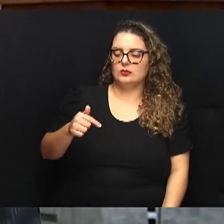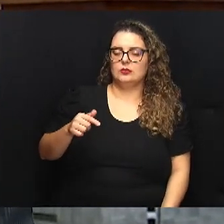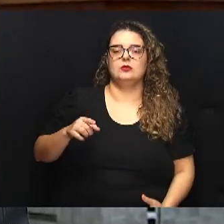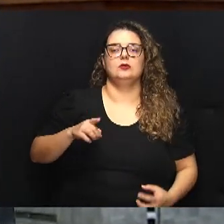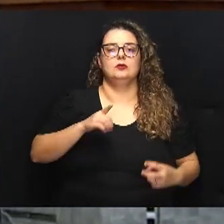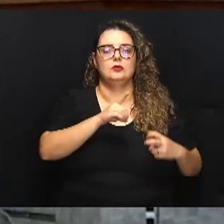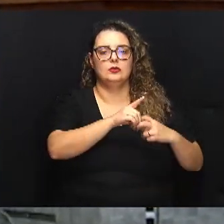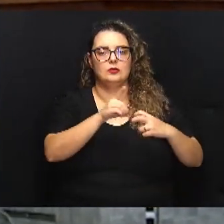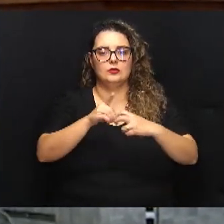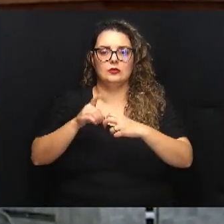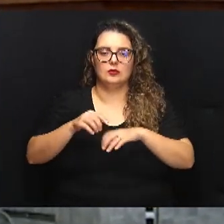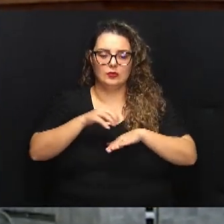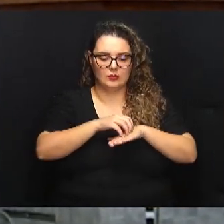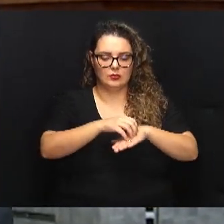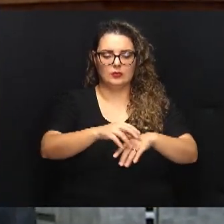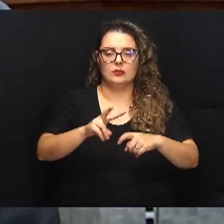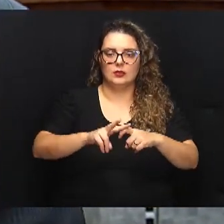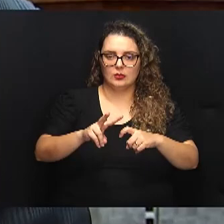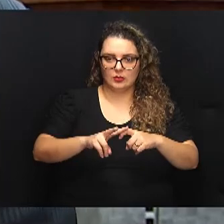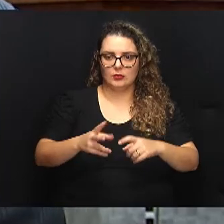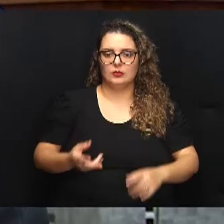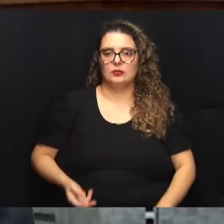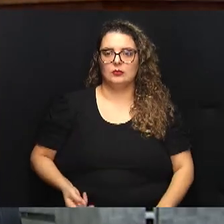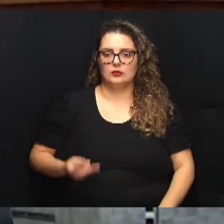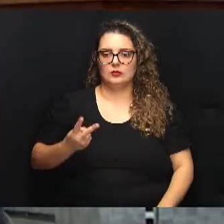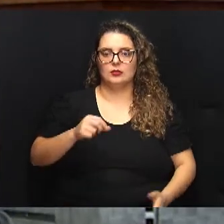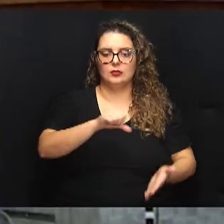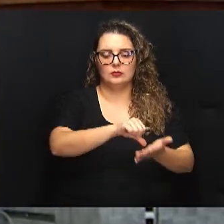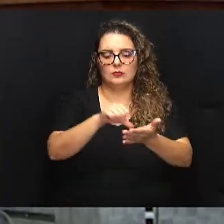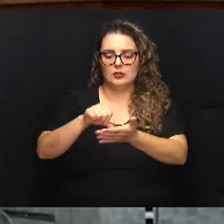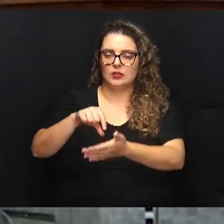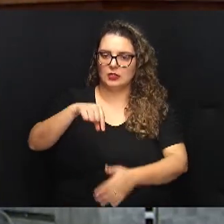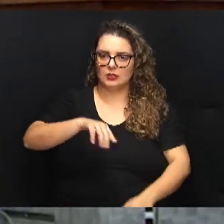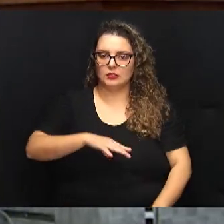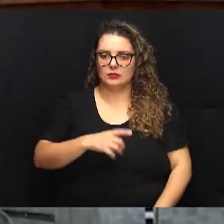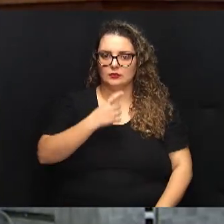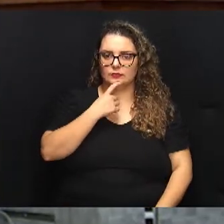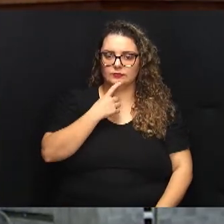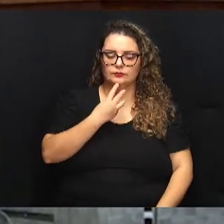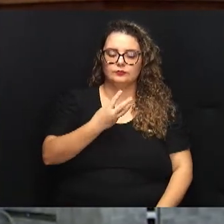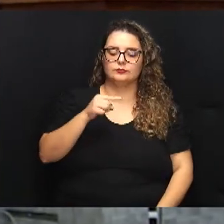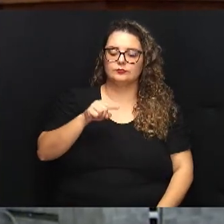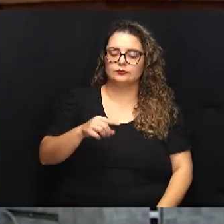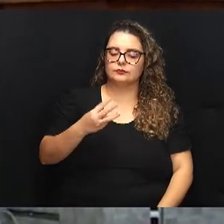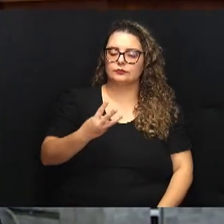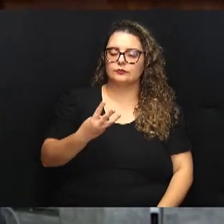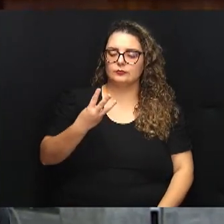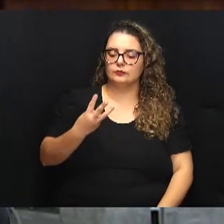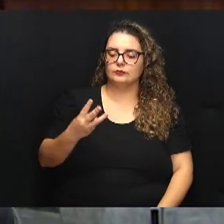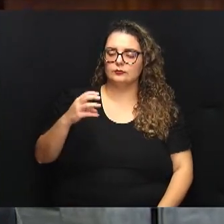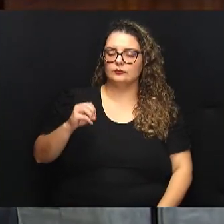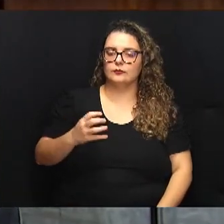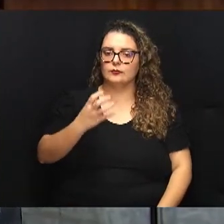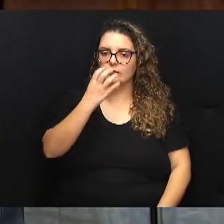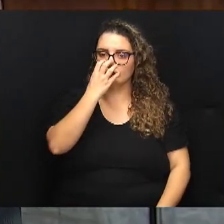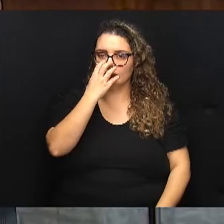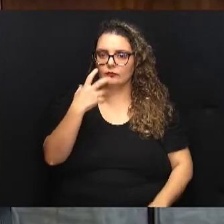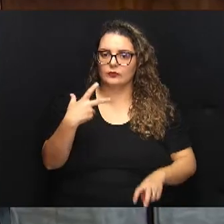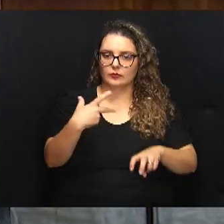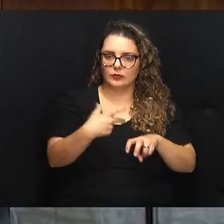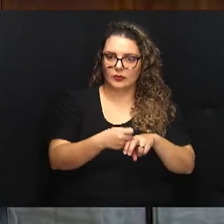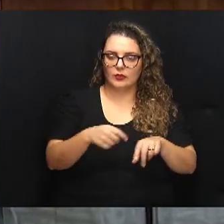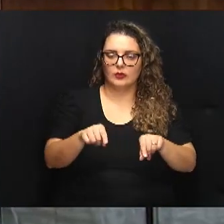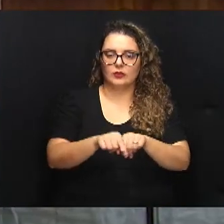pelo consultório veterinário móvel nas 2 unidades aqui na cidade de Campinas, 3.330 cães vacinados também